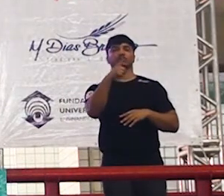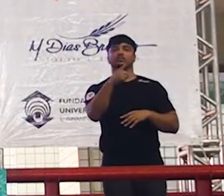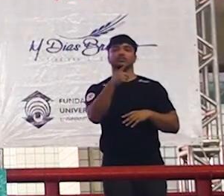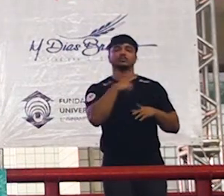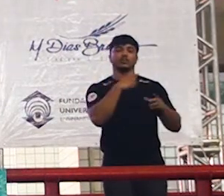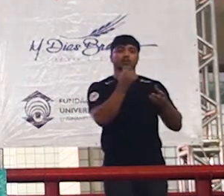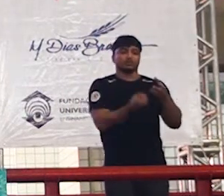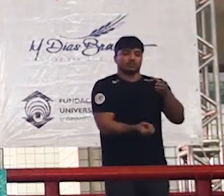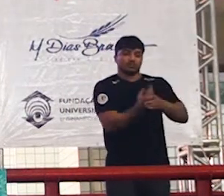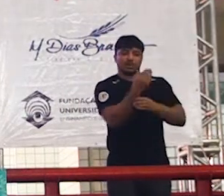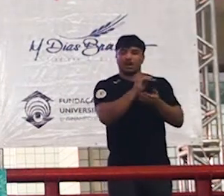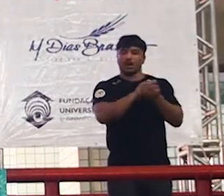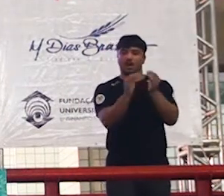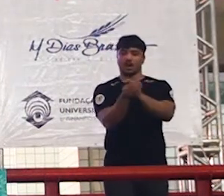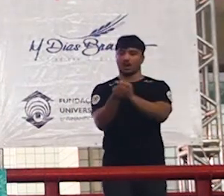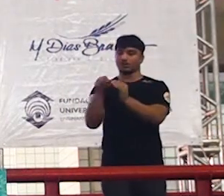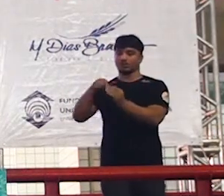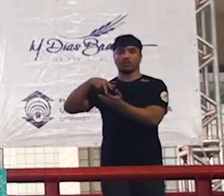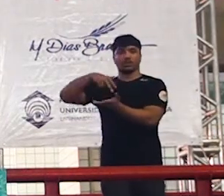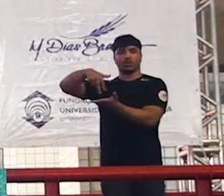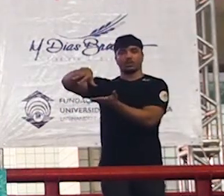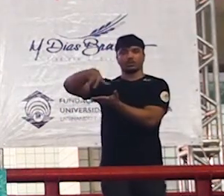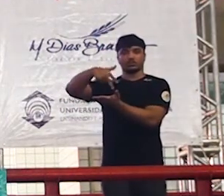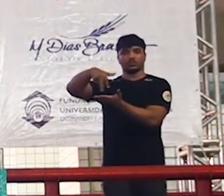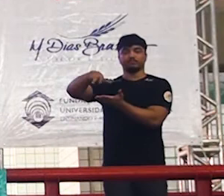para criar a arte dança. Eu não sei.